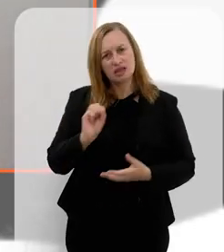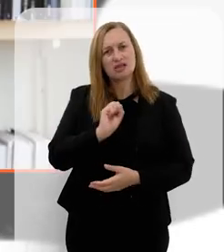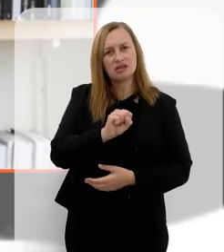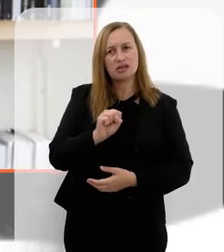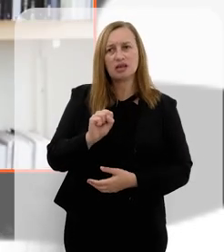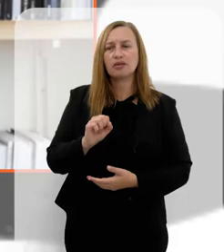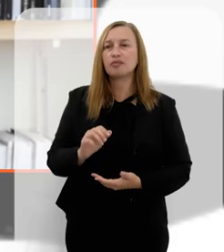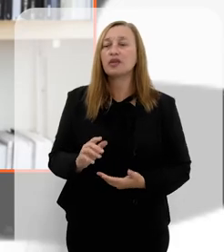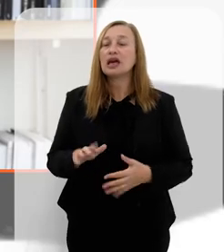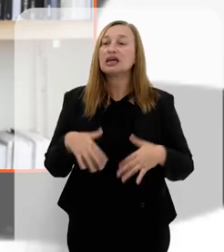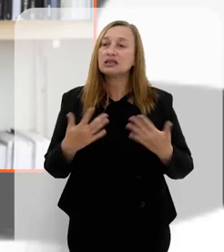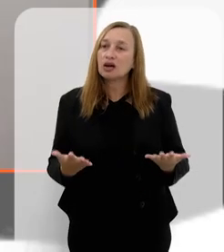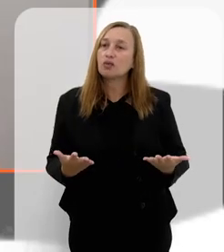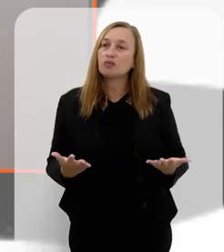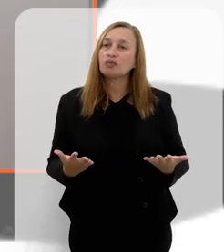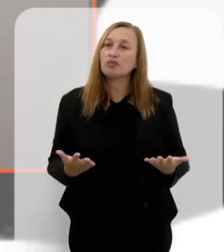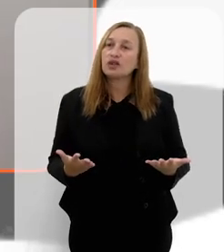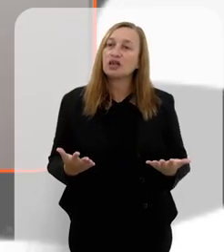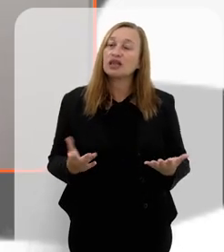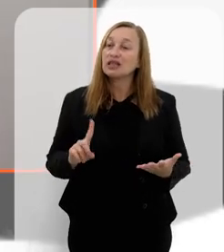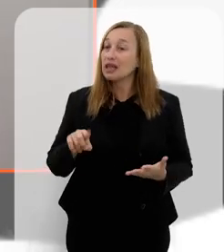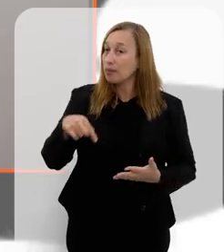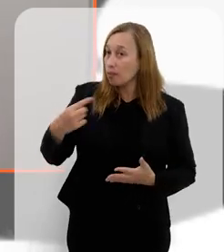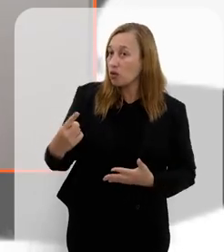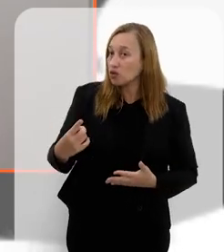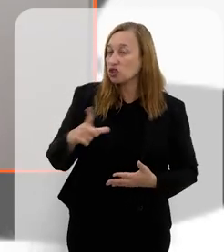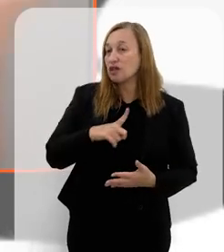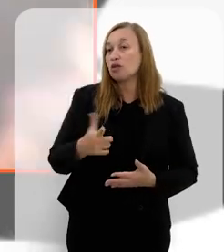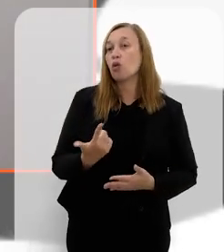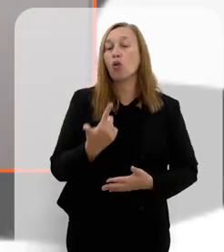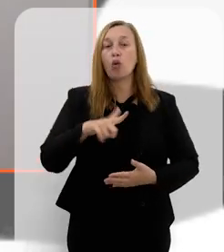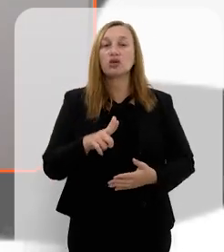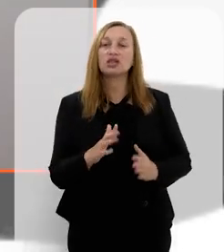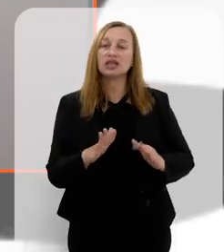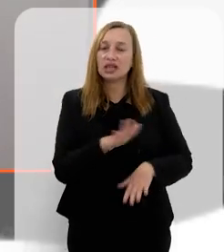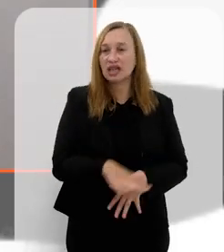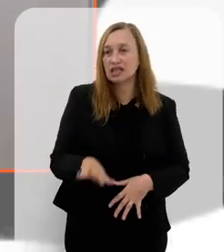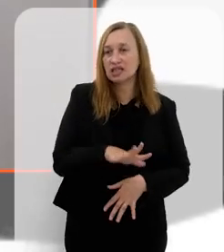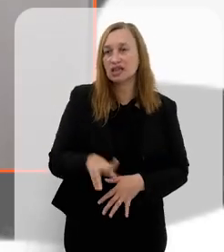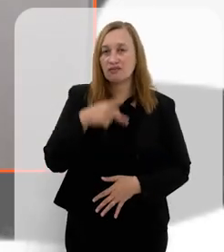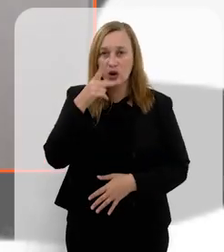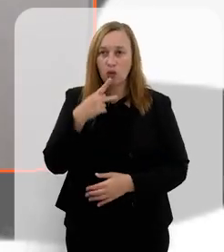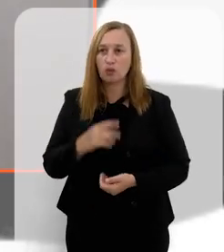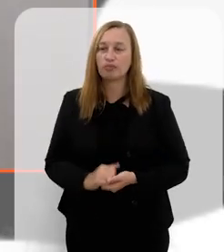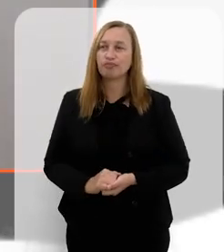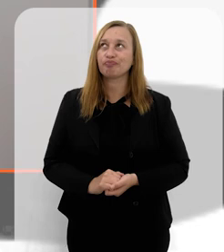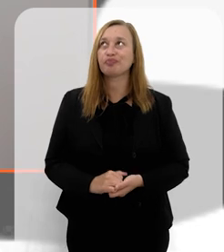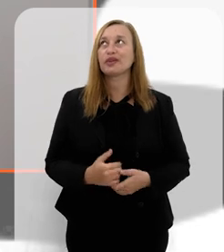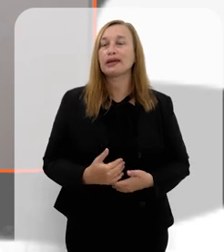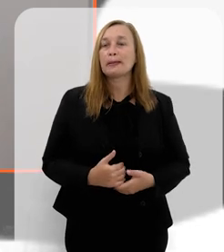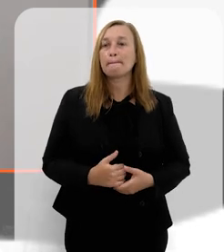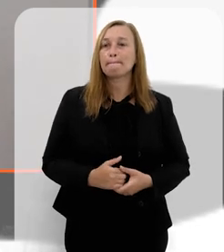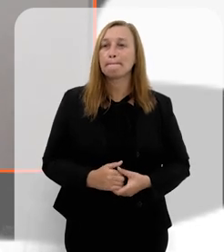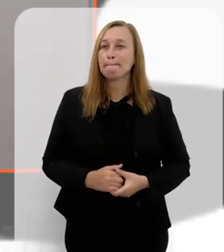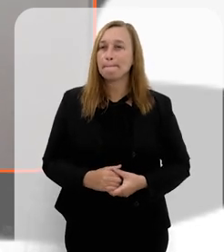né? Claro. Então é isso. Aí depois teve uma outra criança que falou assim: